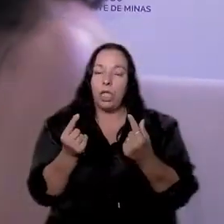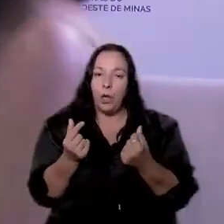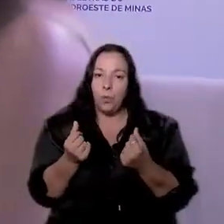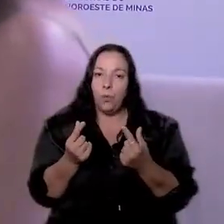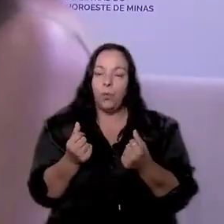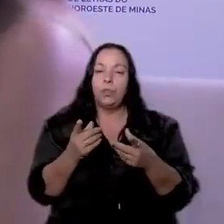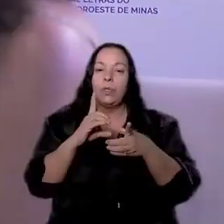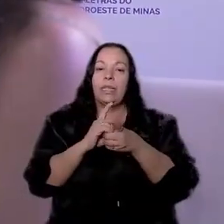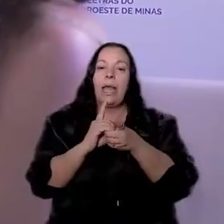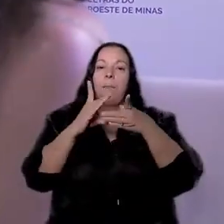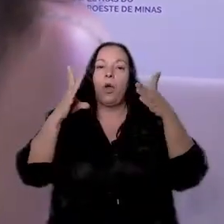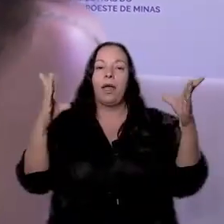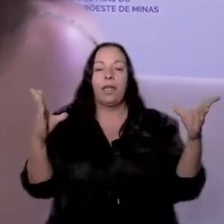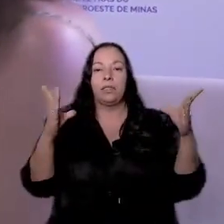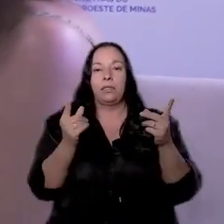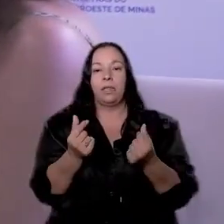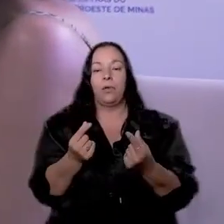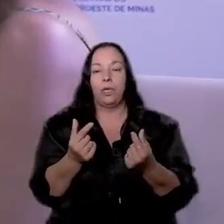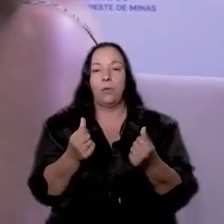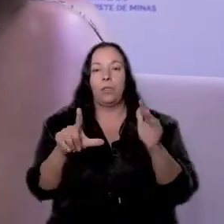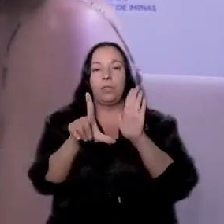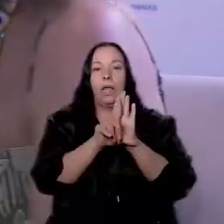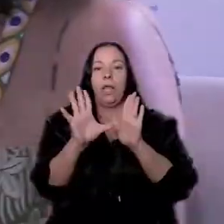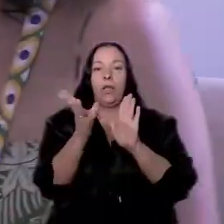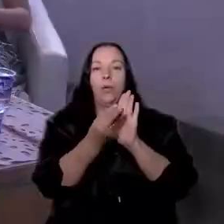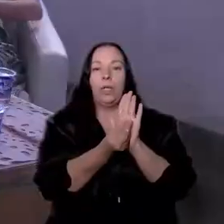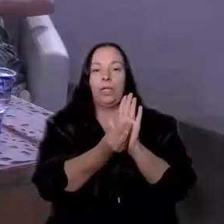mais, democratizar os recursos da Lei Rouanet.